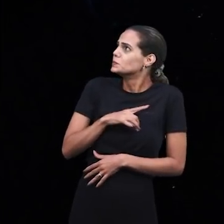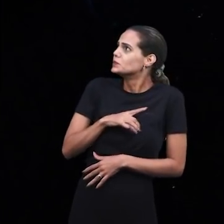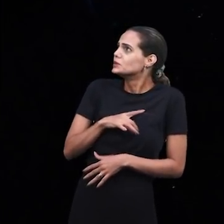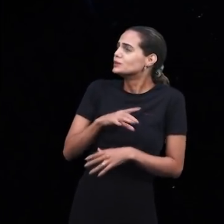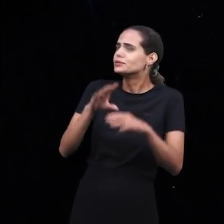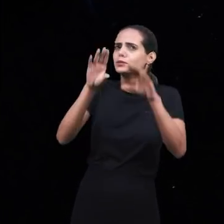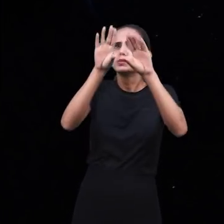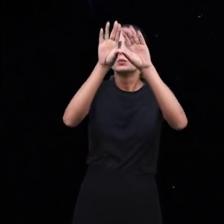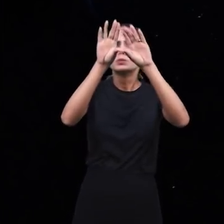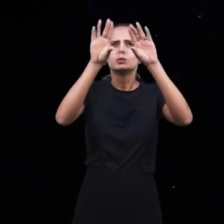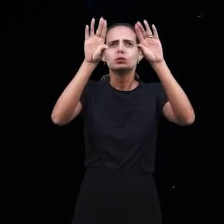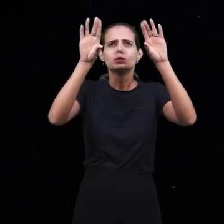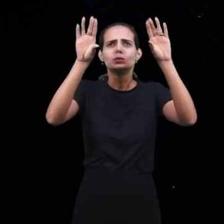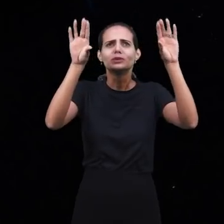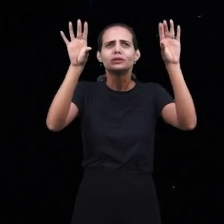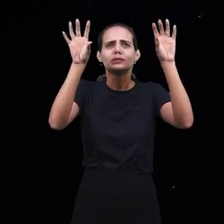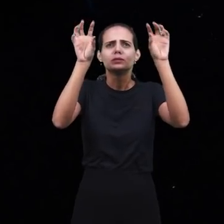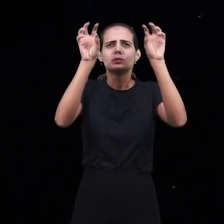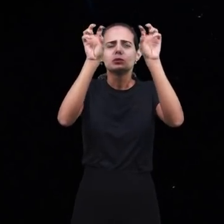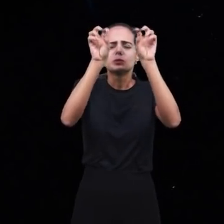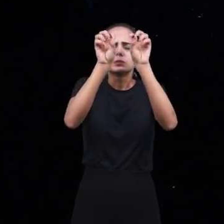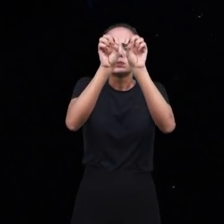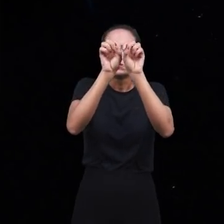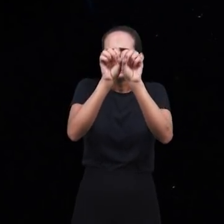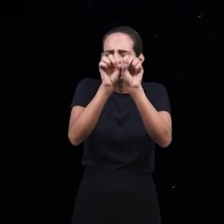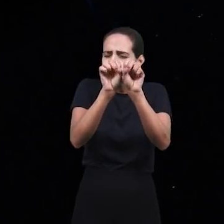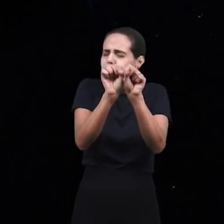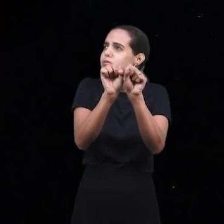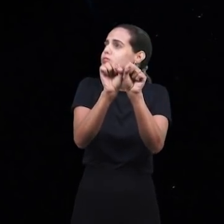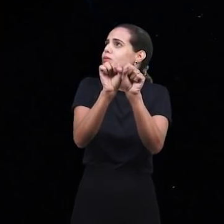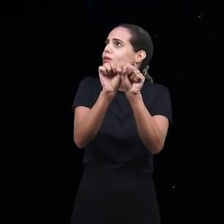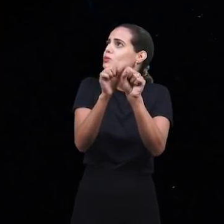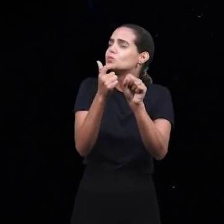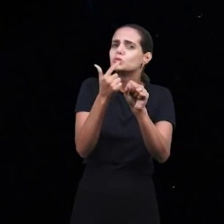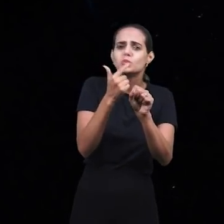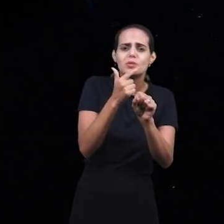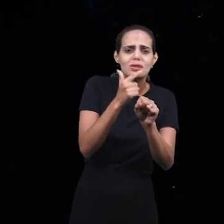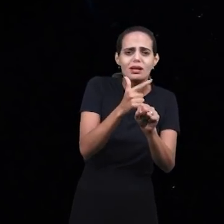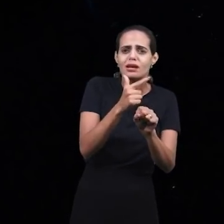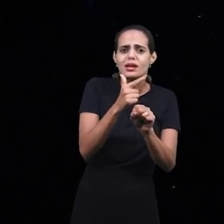se reveste de trevas, não temos um